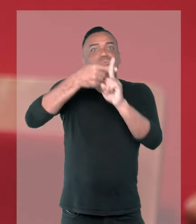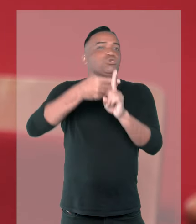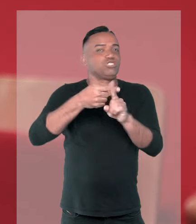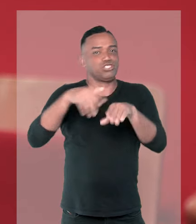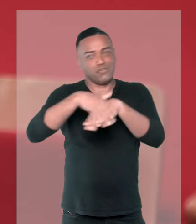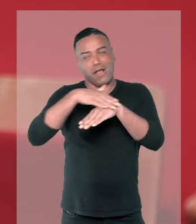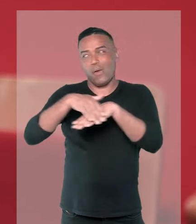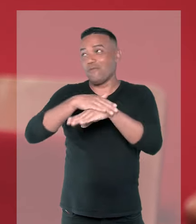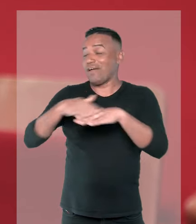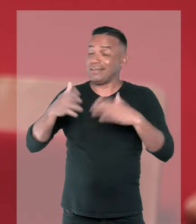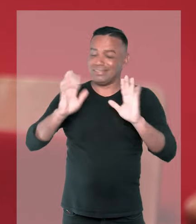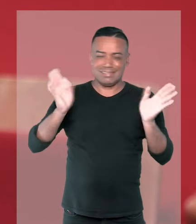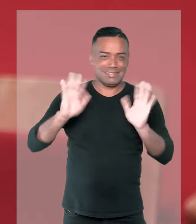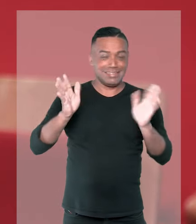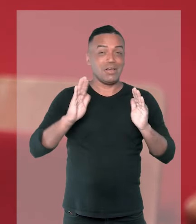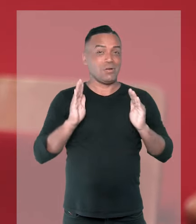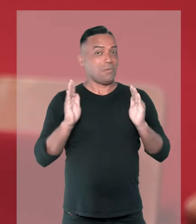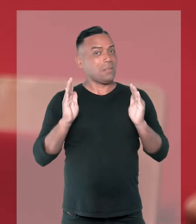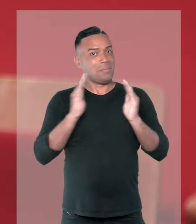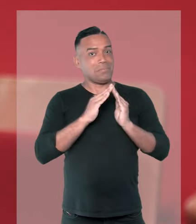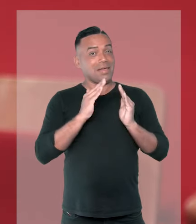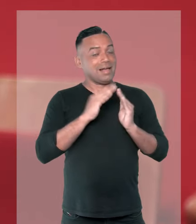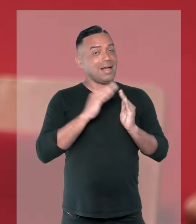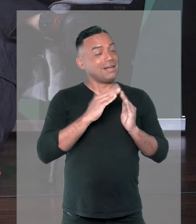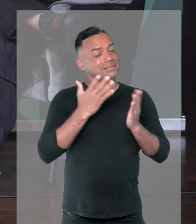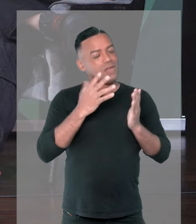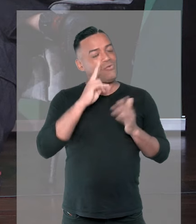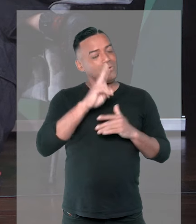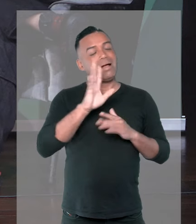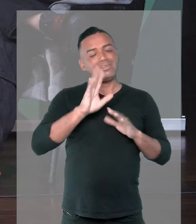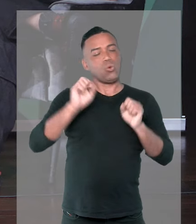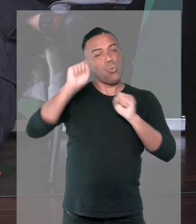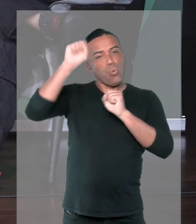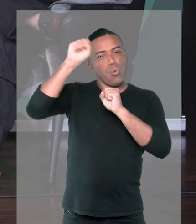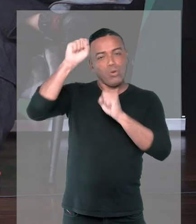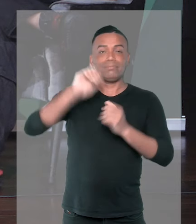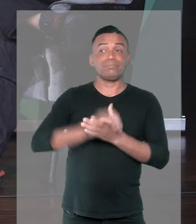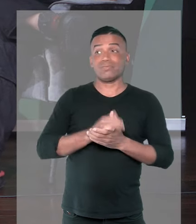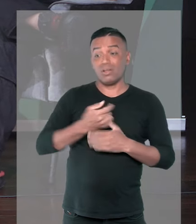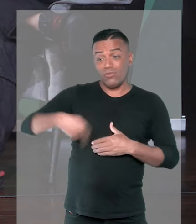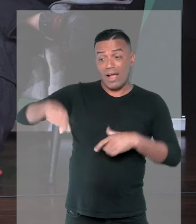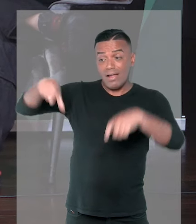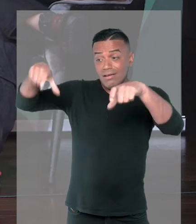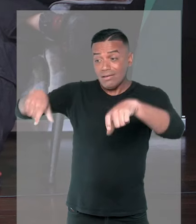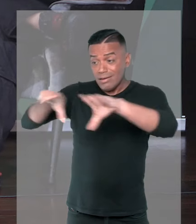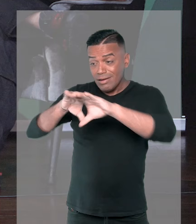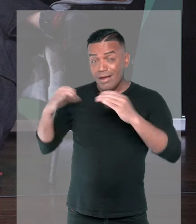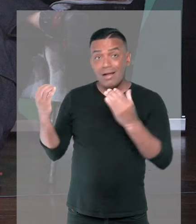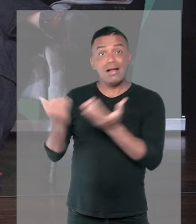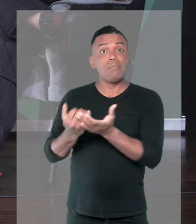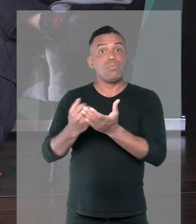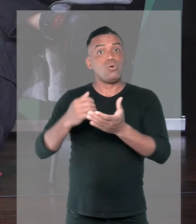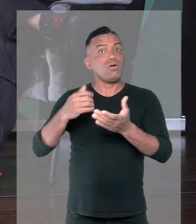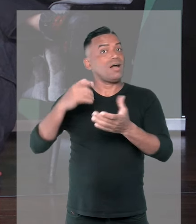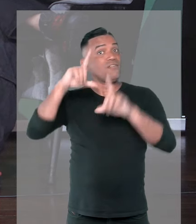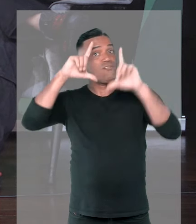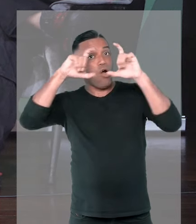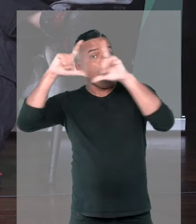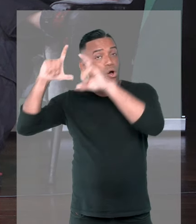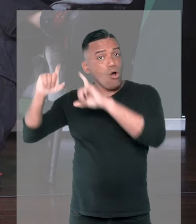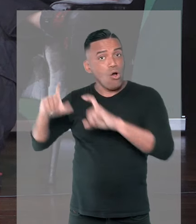não o time o time na minha casa mas eu não torço não Então veja você ia para o campo de futebol e você levava uma máquina fotográfica daí Há